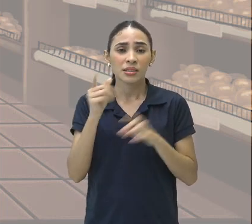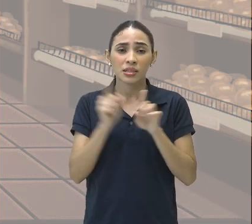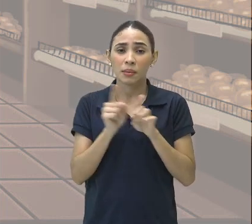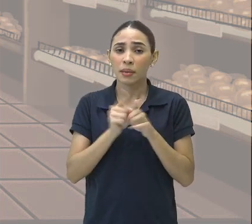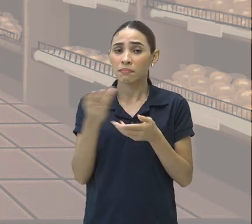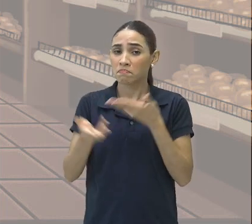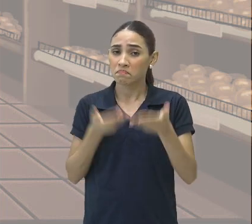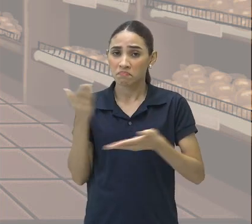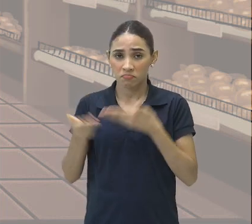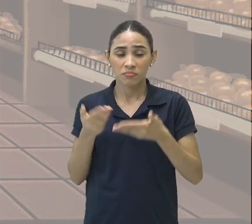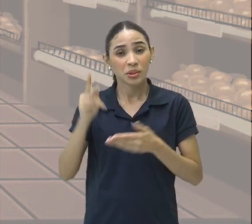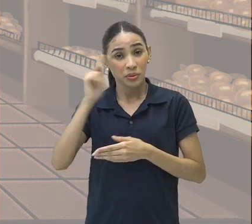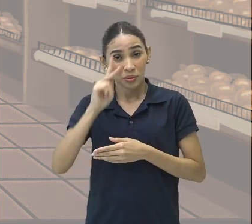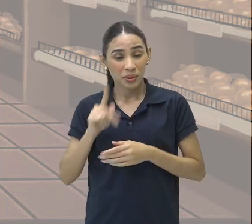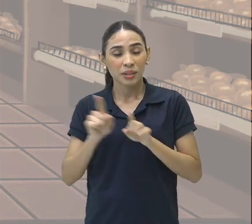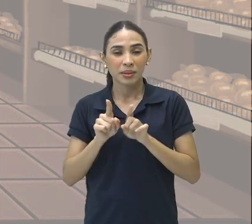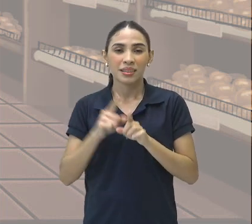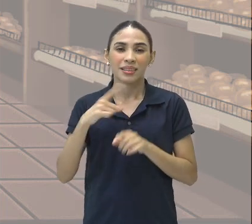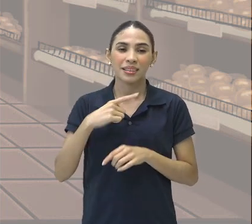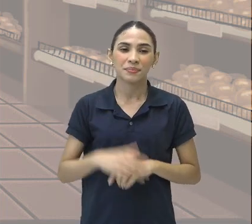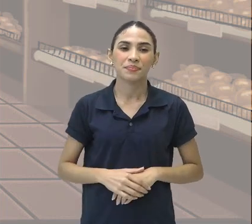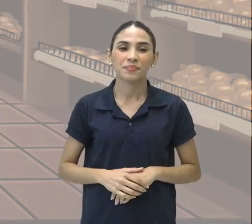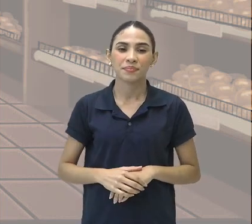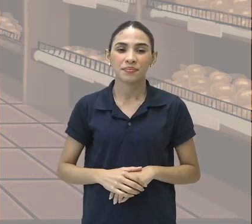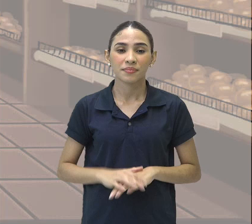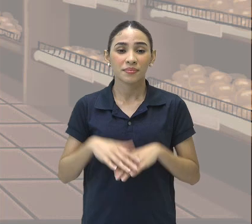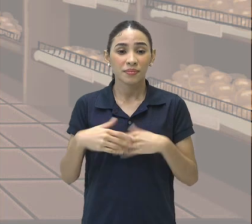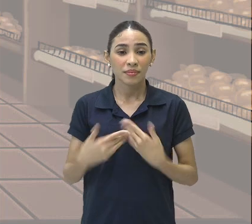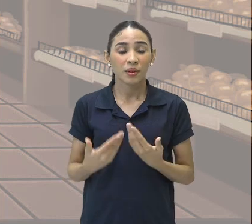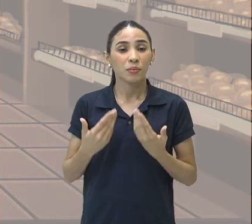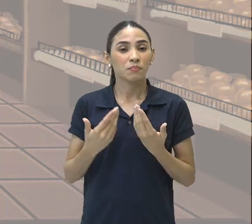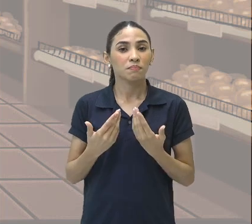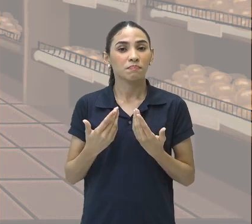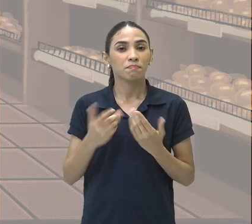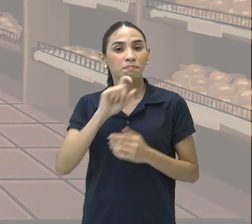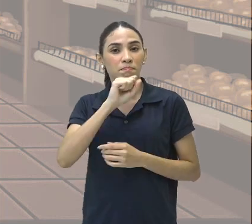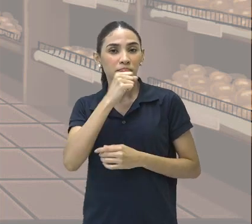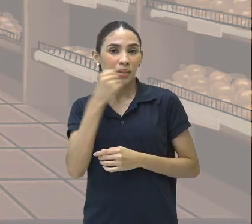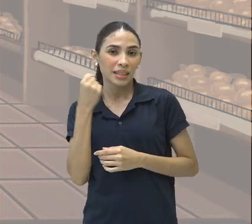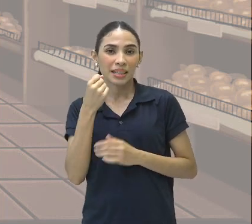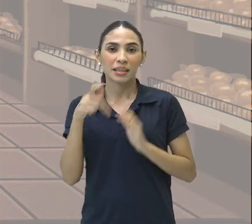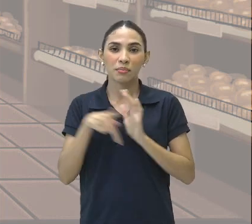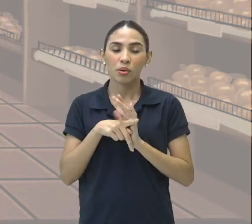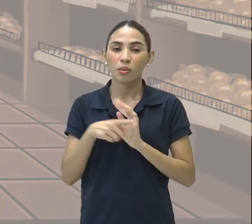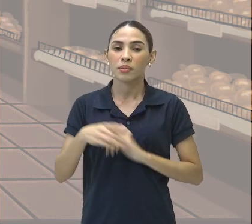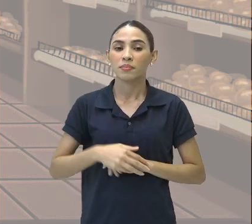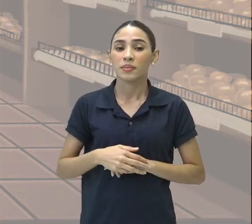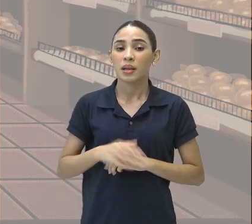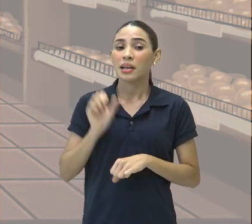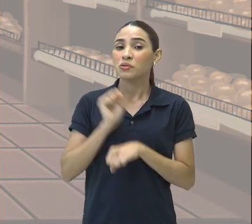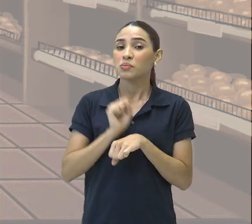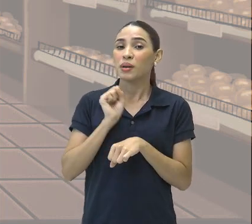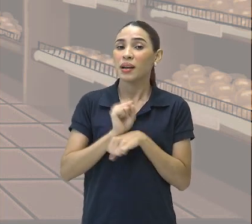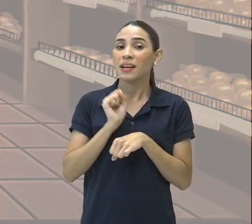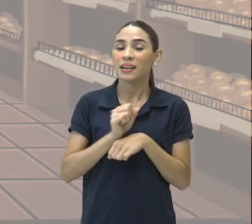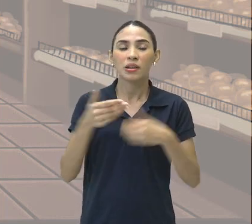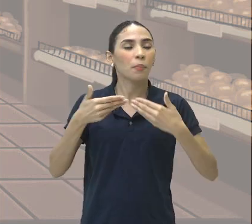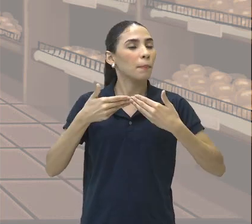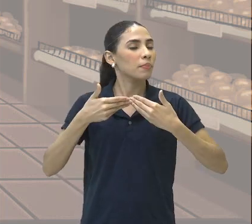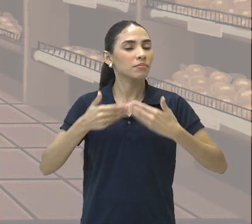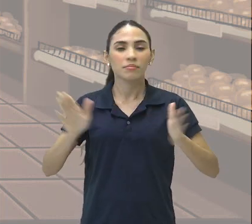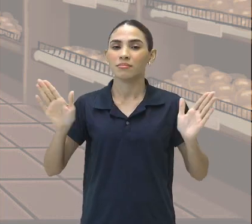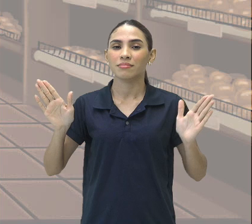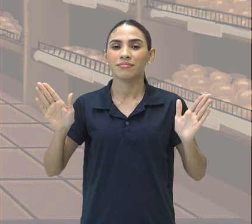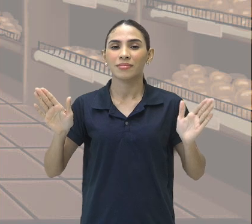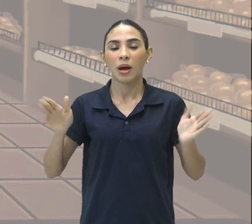também. Esse tipo de história também existe. Então, gente, tá aqui a minha padaria, tá tudo pronto, estou só esperando aqui abrir as